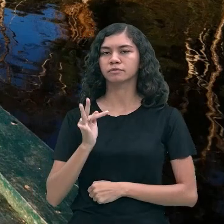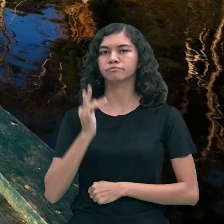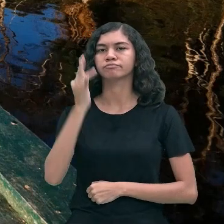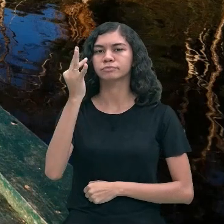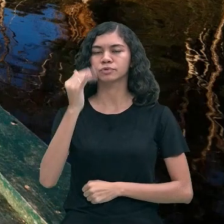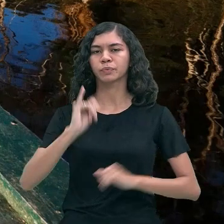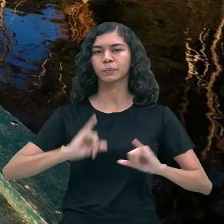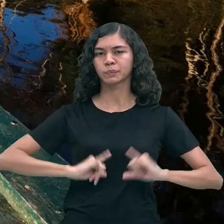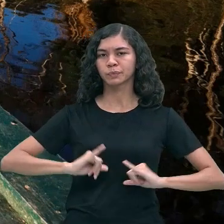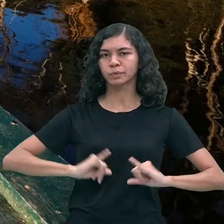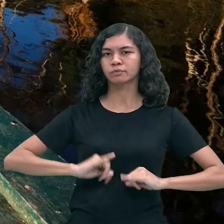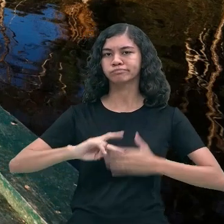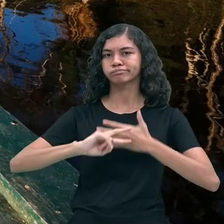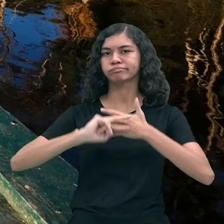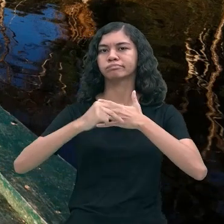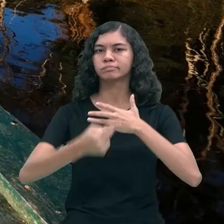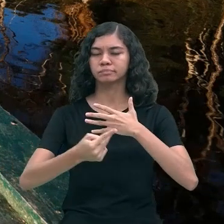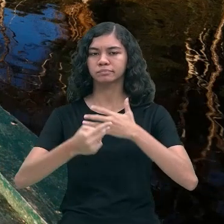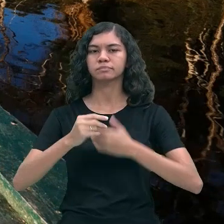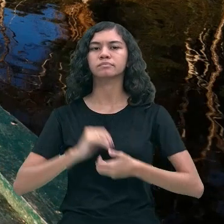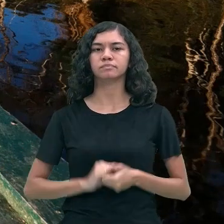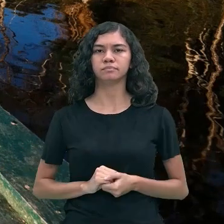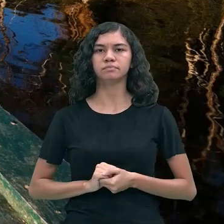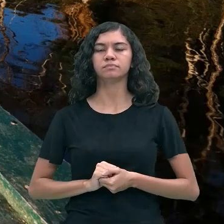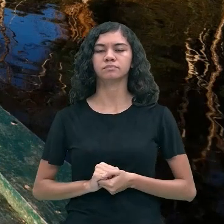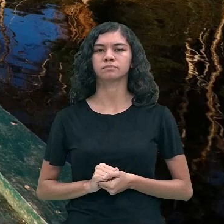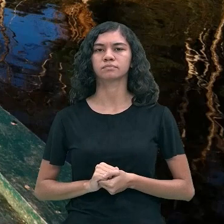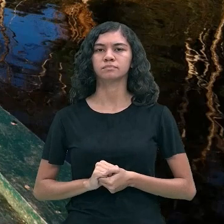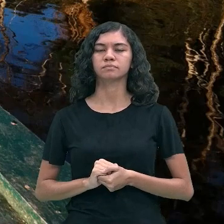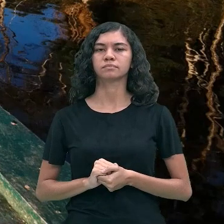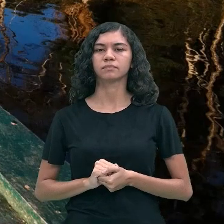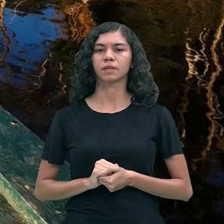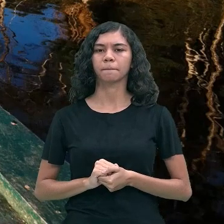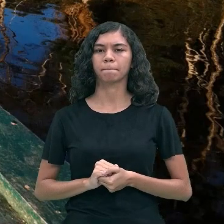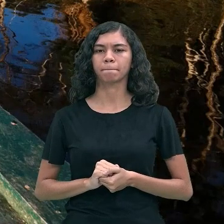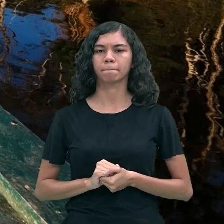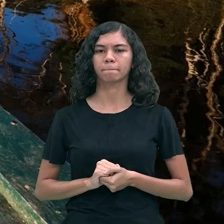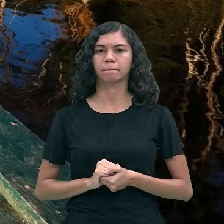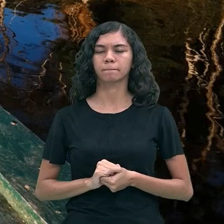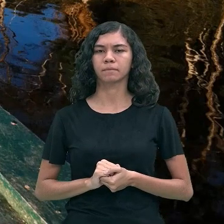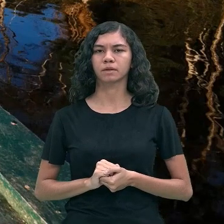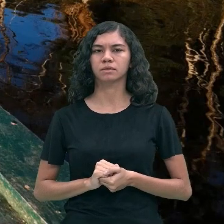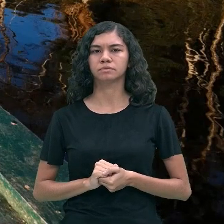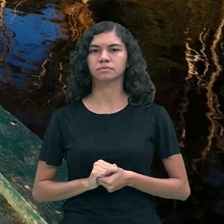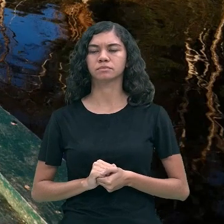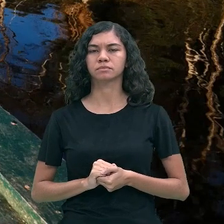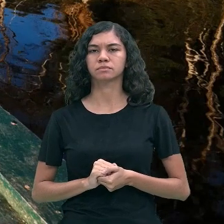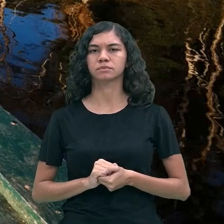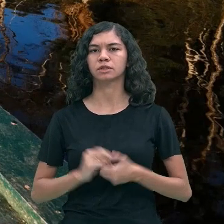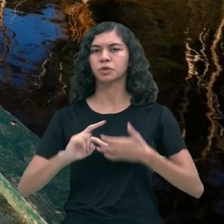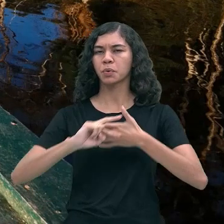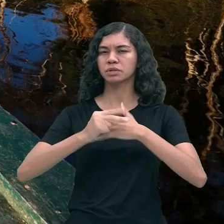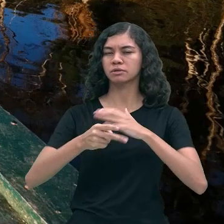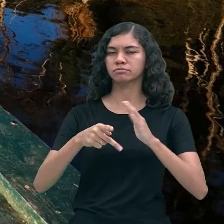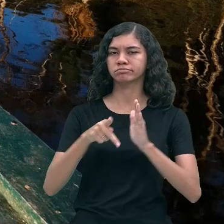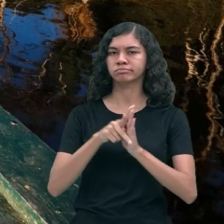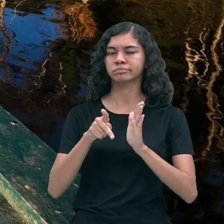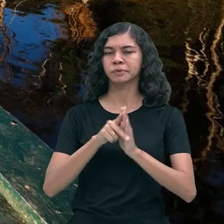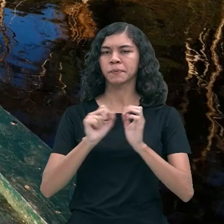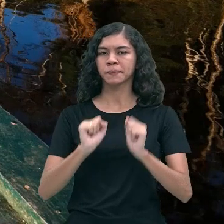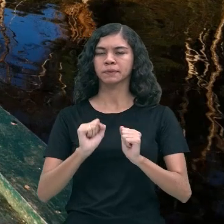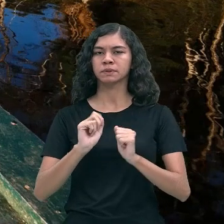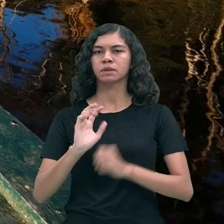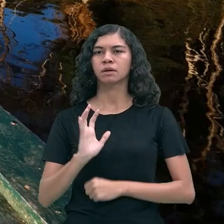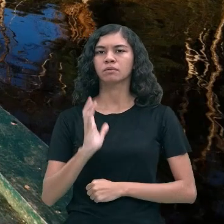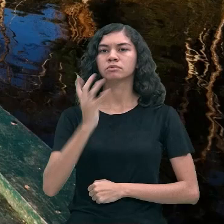sofrendo consequências drásticas, né? O aumento dos sintomas, das consequências do efeito estufa, que podem